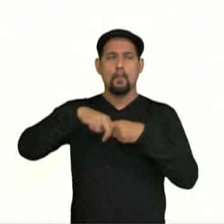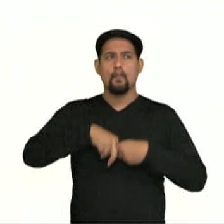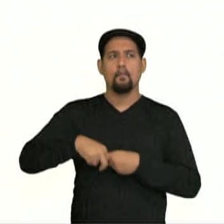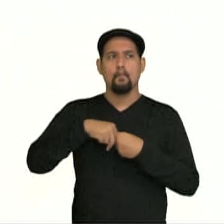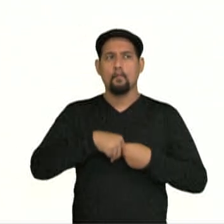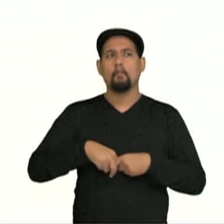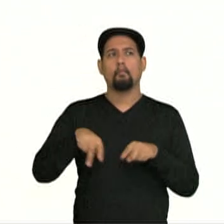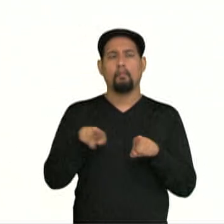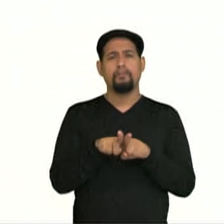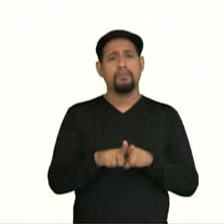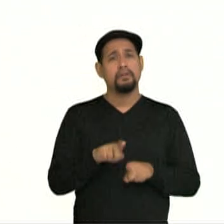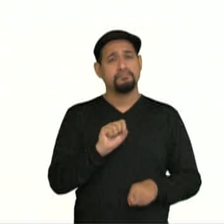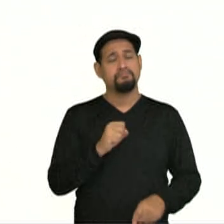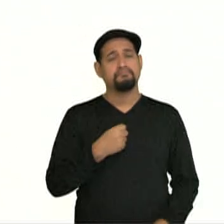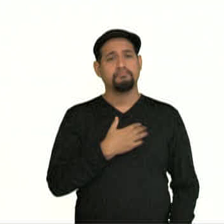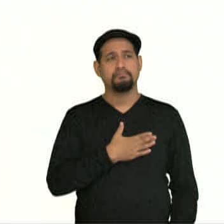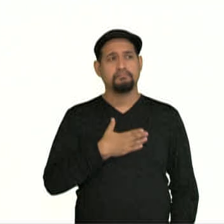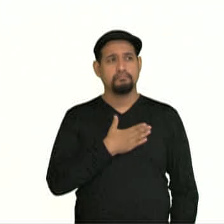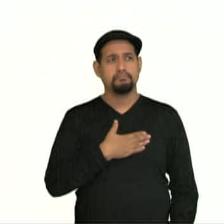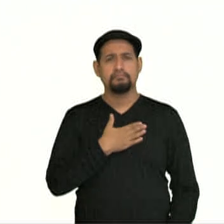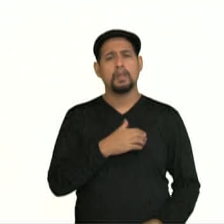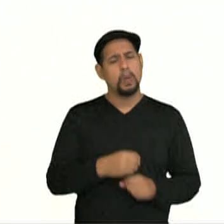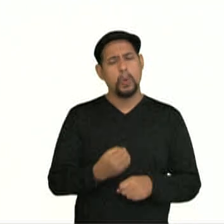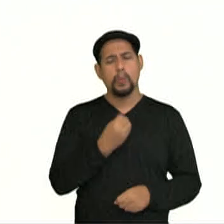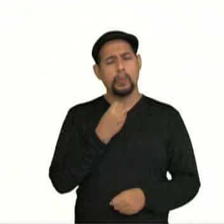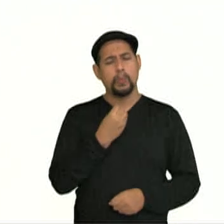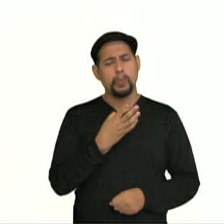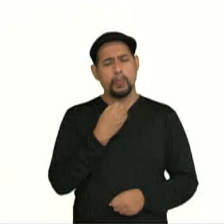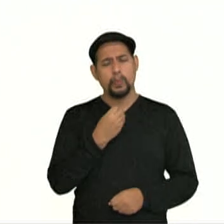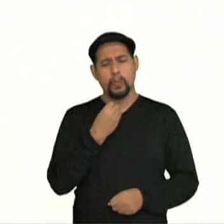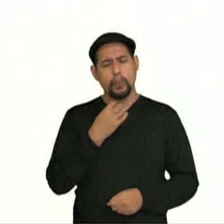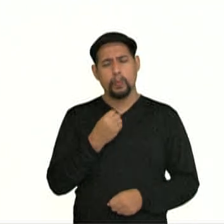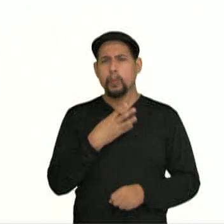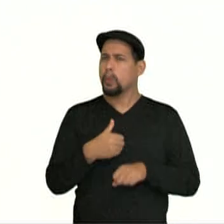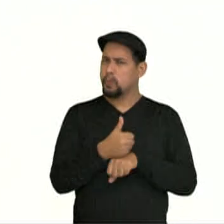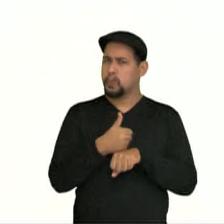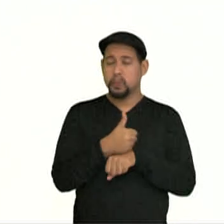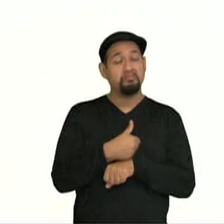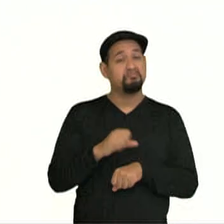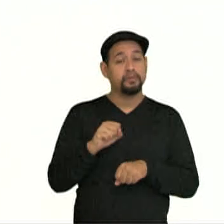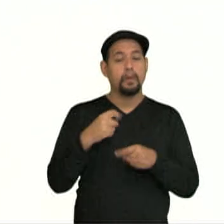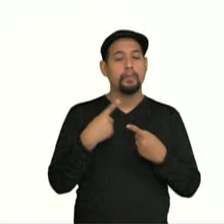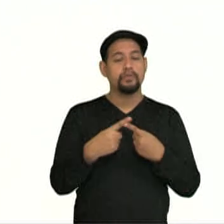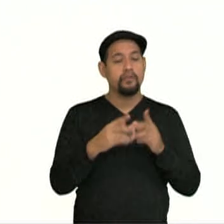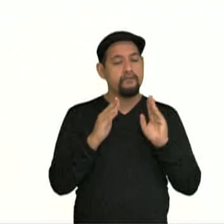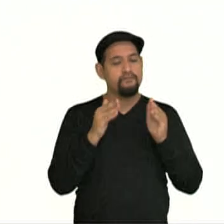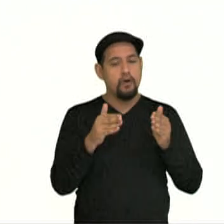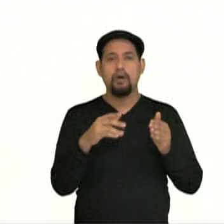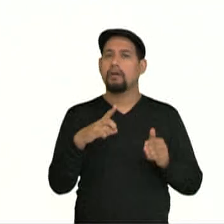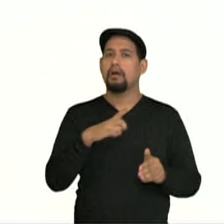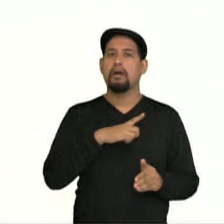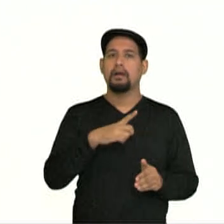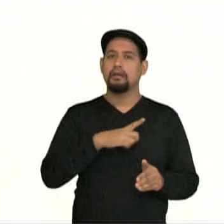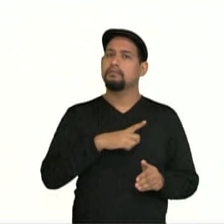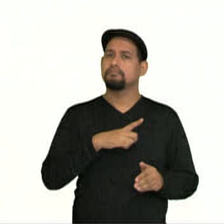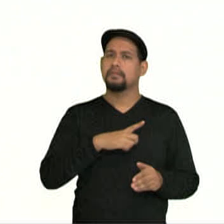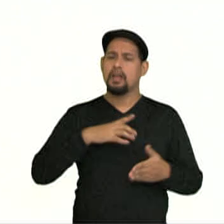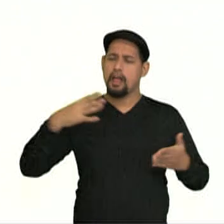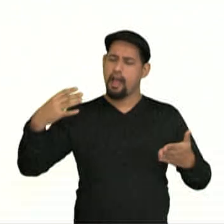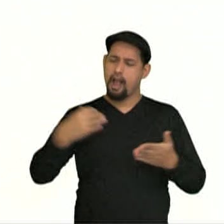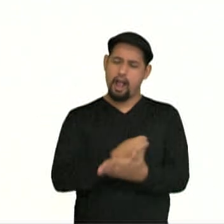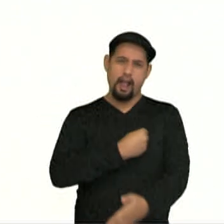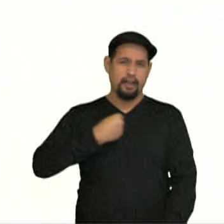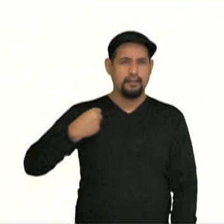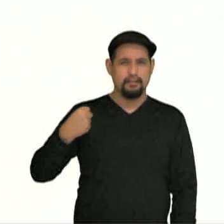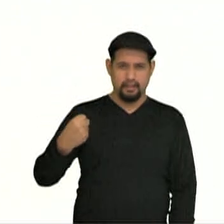jockey? Yes, he does. Ele é um bom atleta? Sim, porque ele enfatiza que ele é campeão